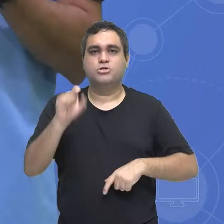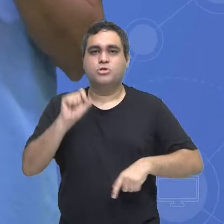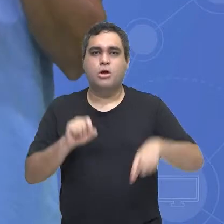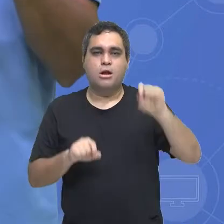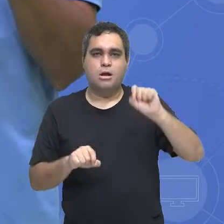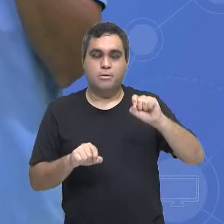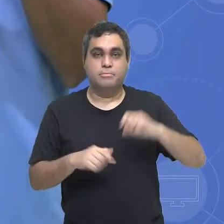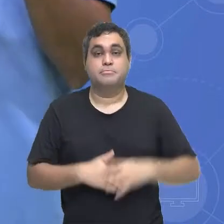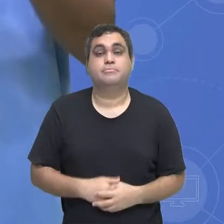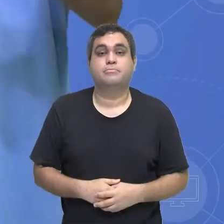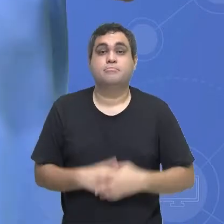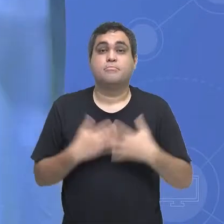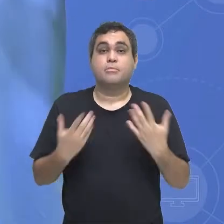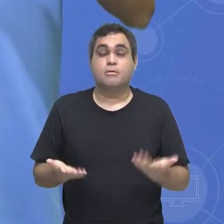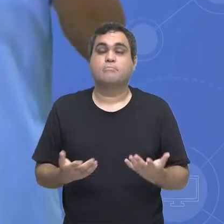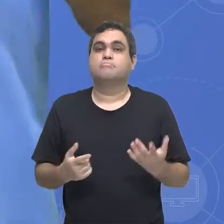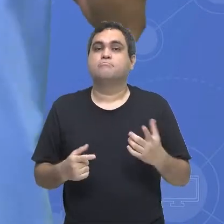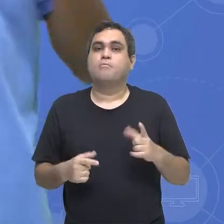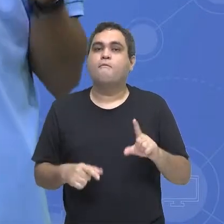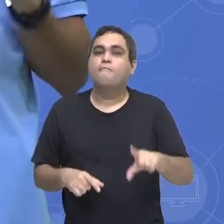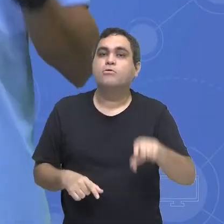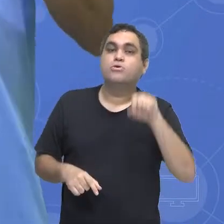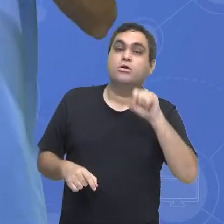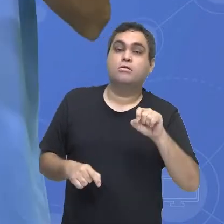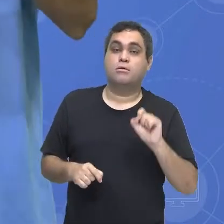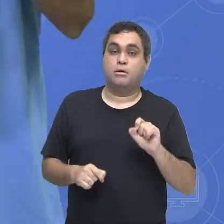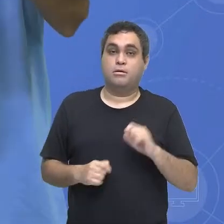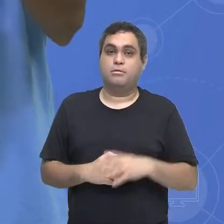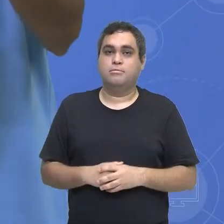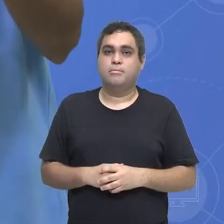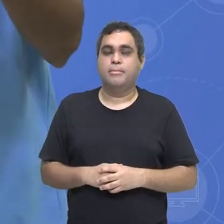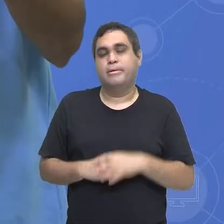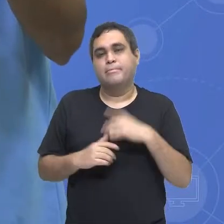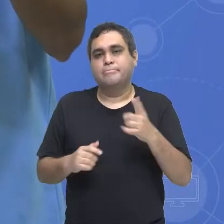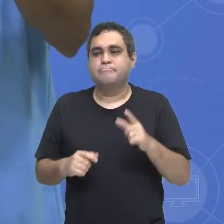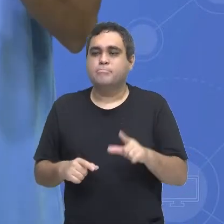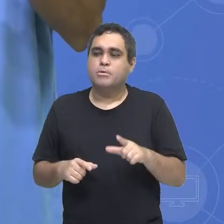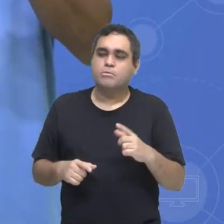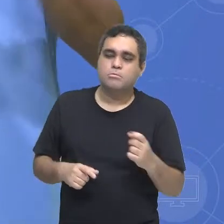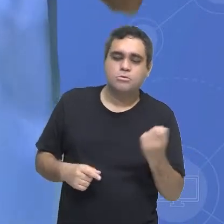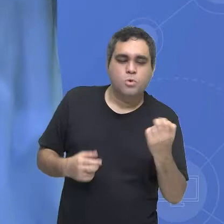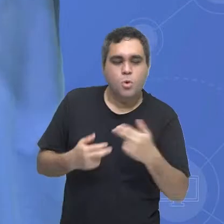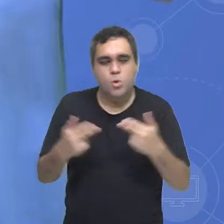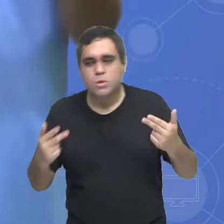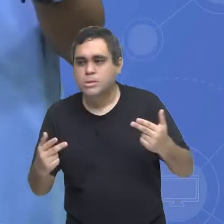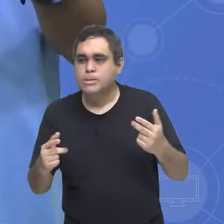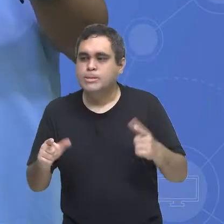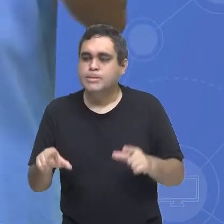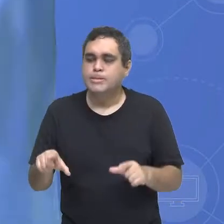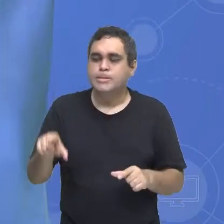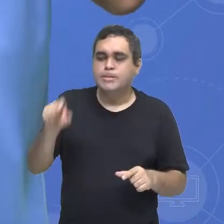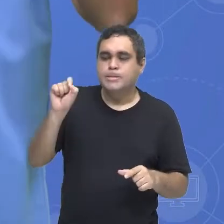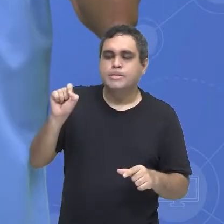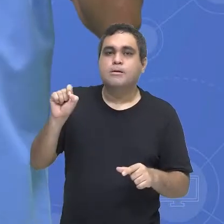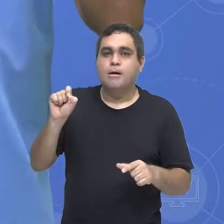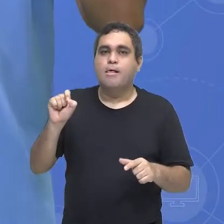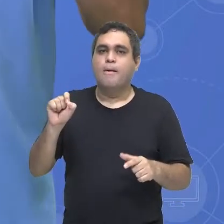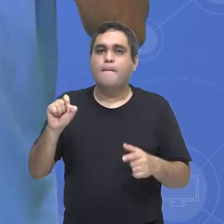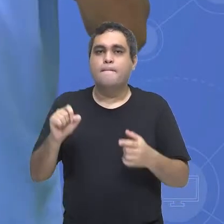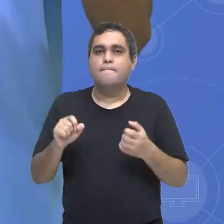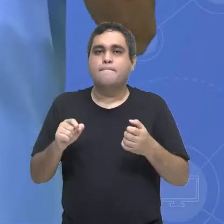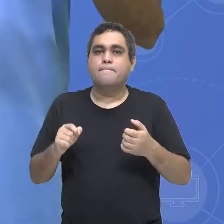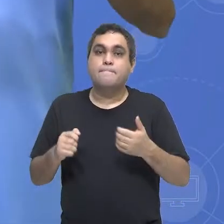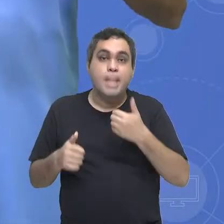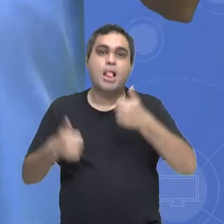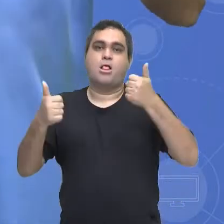vamos escolher aquela que nos parece mais apropriada nas circunstâncias que nós analisamos. Lembra?